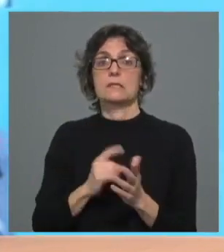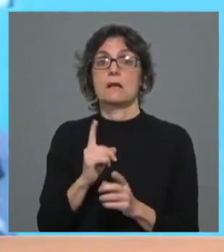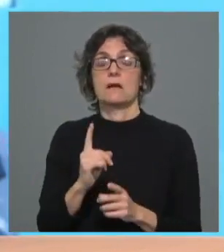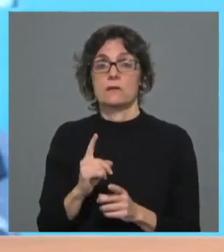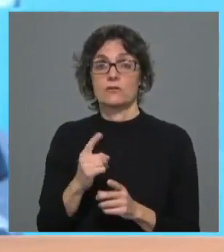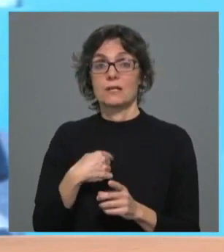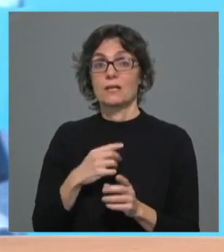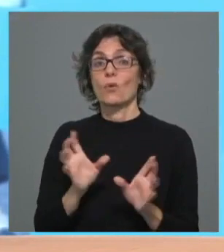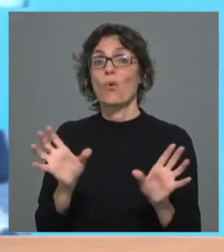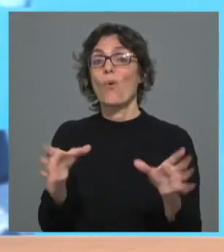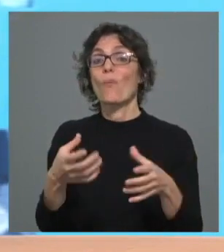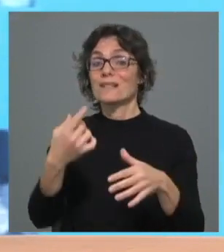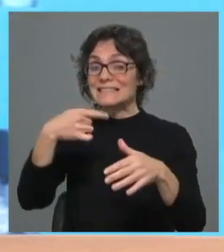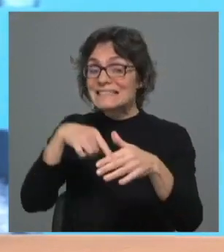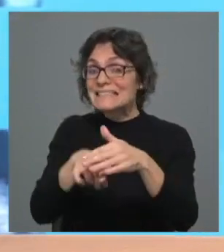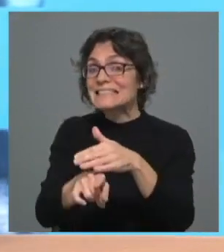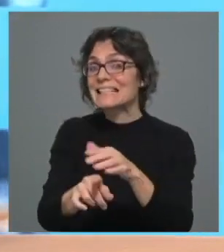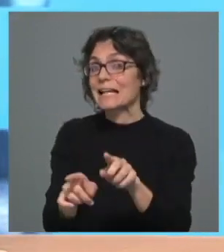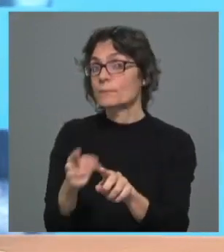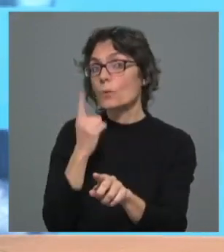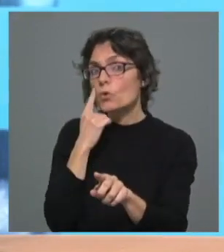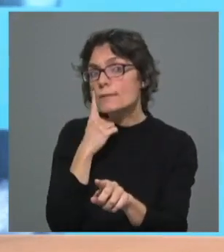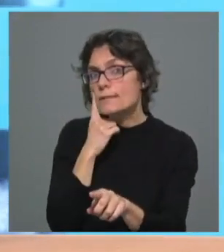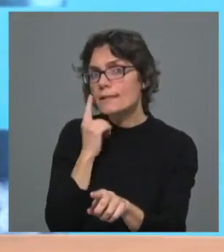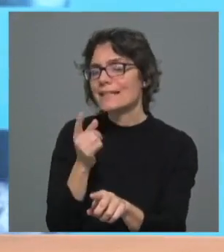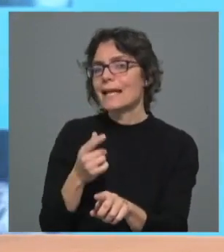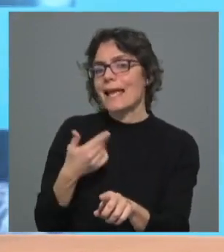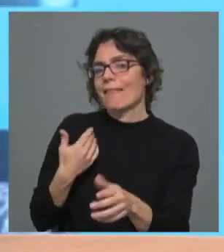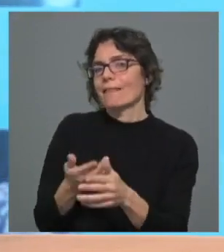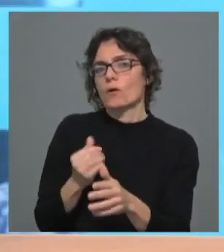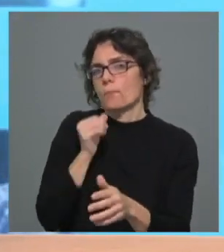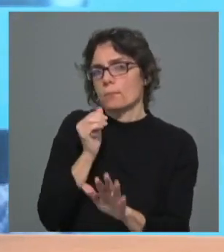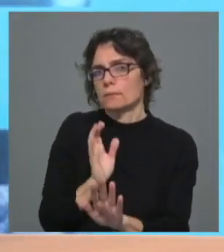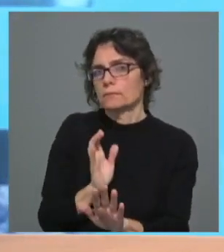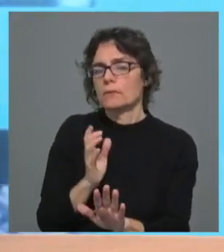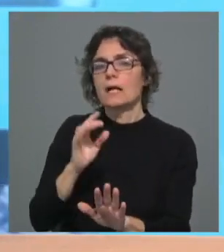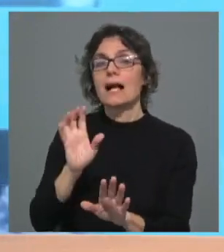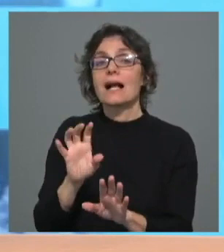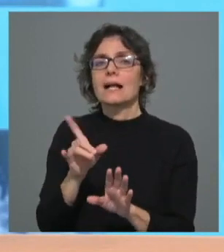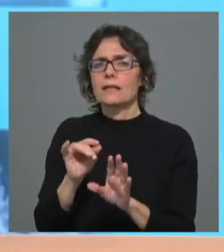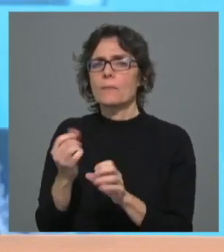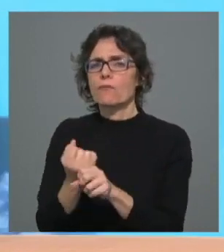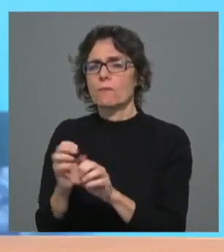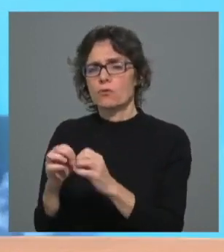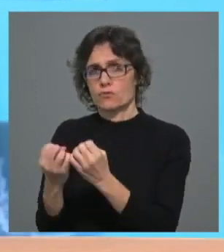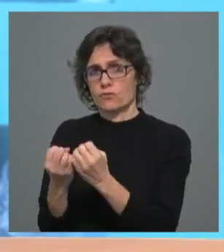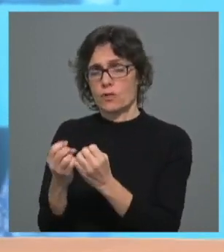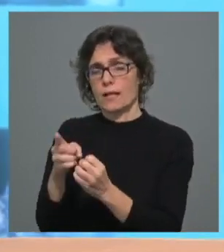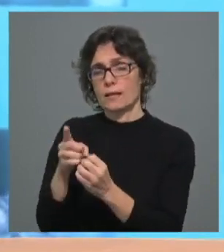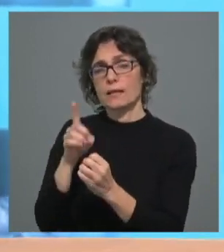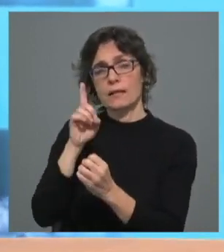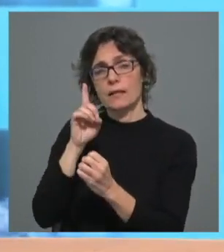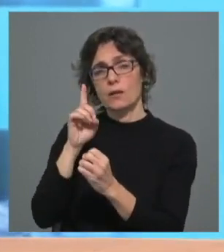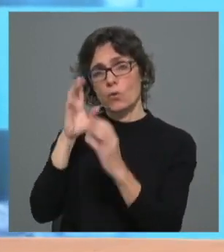consegui até agora fazê-lo há uma parte social que por exemplo é feita por uma irmã por acaso Filipe